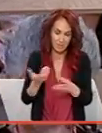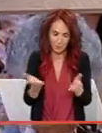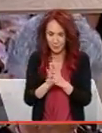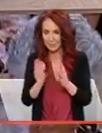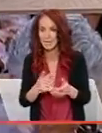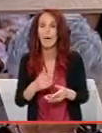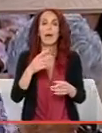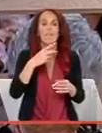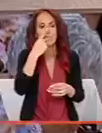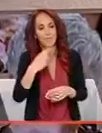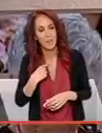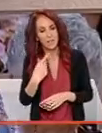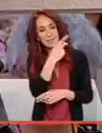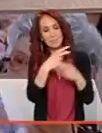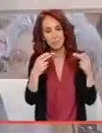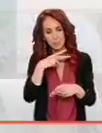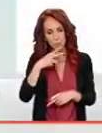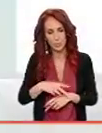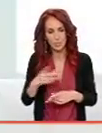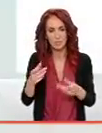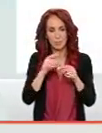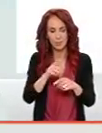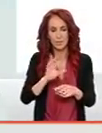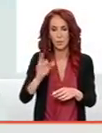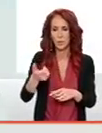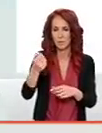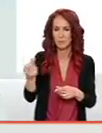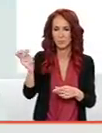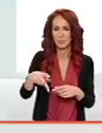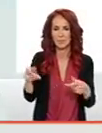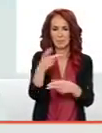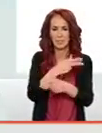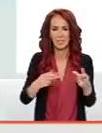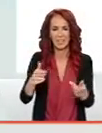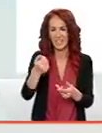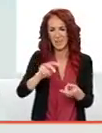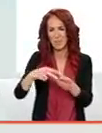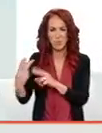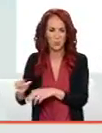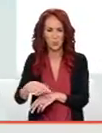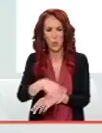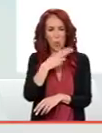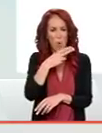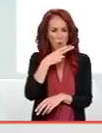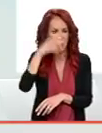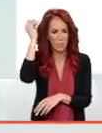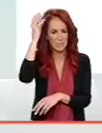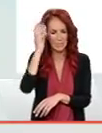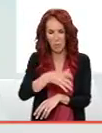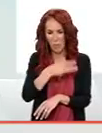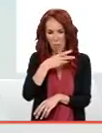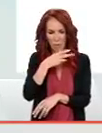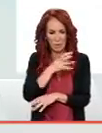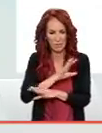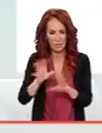do programa, quando chega à crónica, mudo logo de canal. É horrível o apresentador. Isto é dito por José Joaquim. Obrigado pelas suas meigas palavras